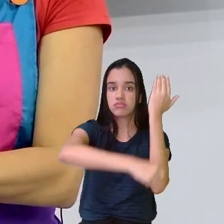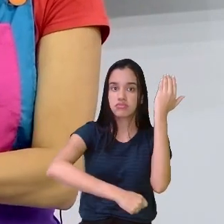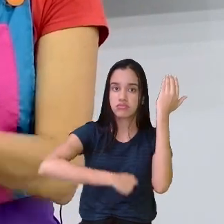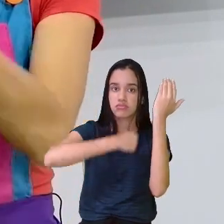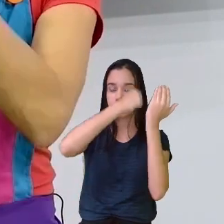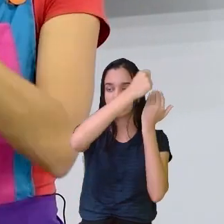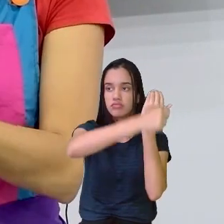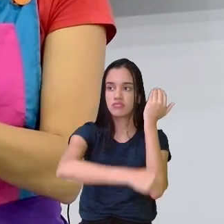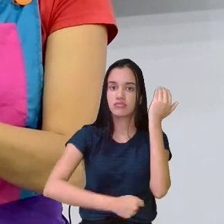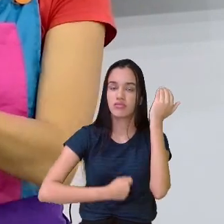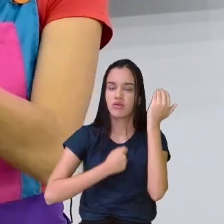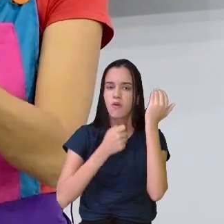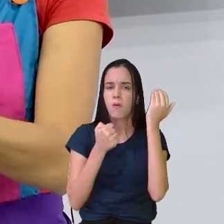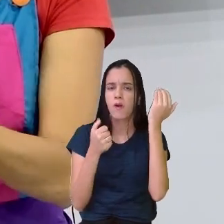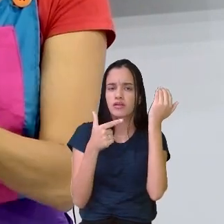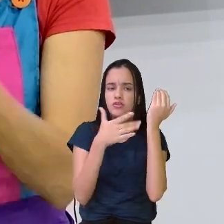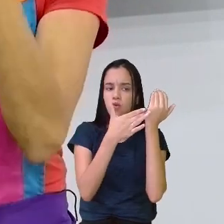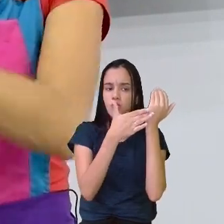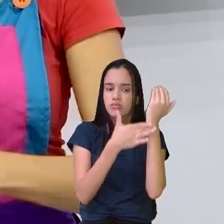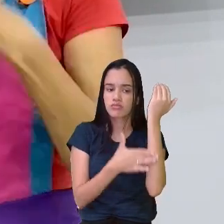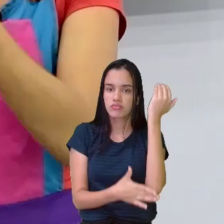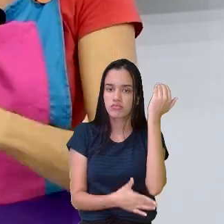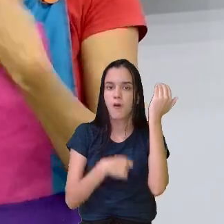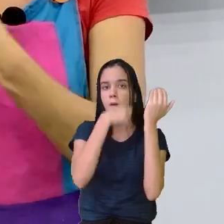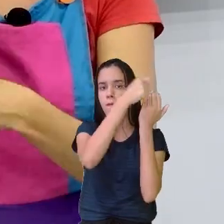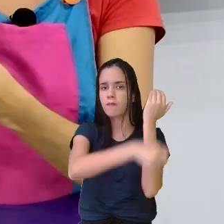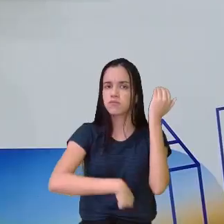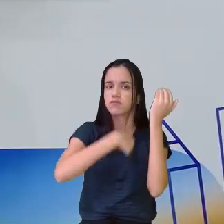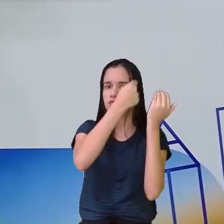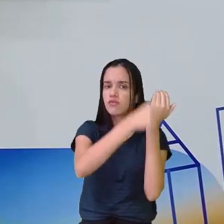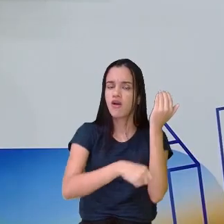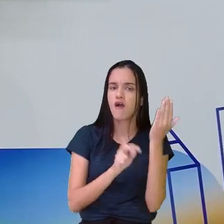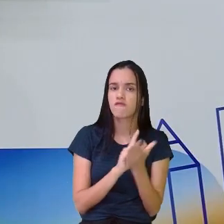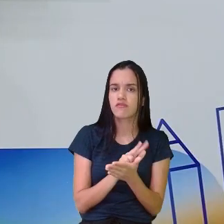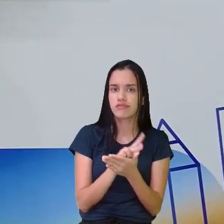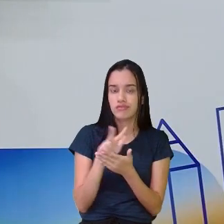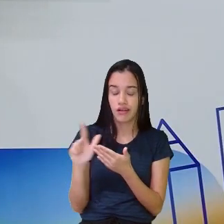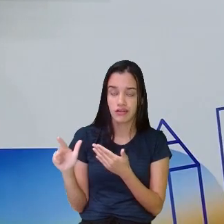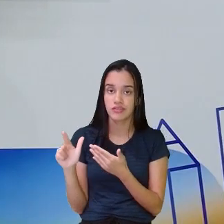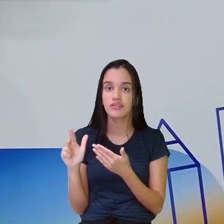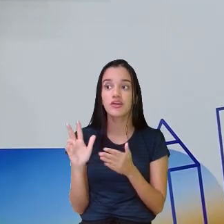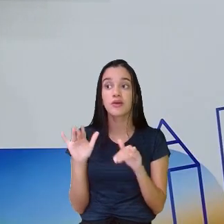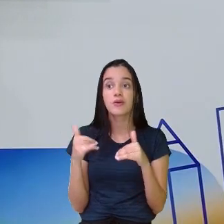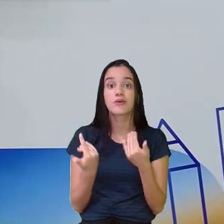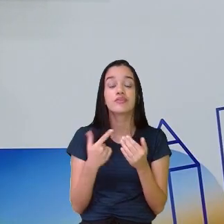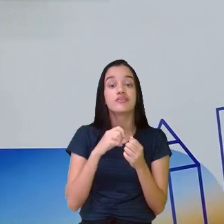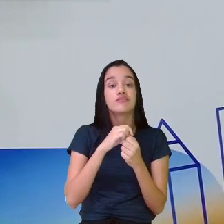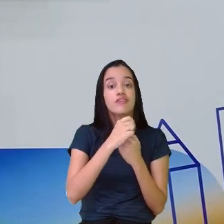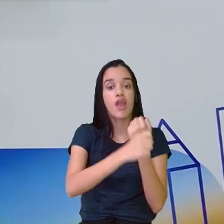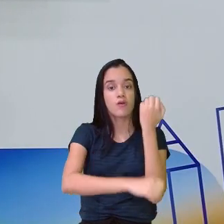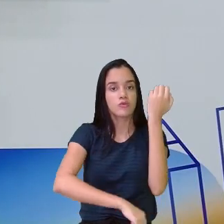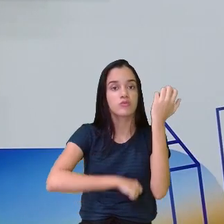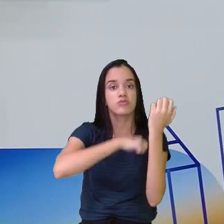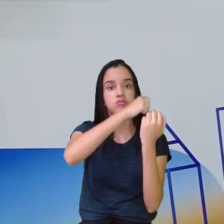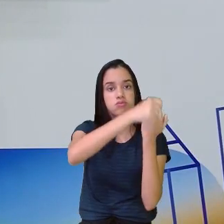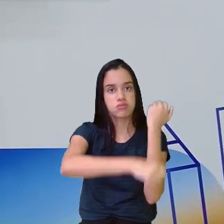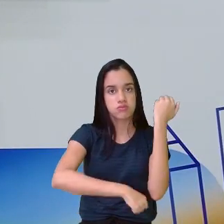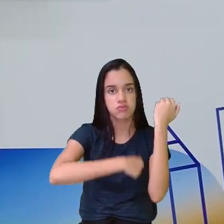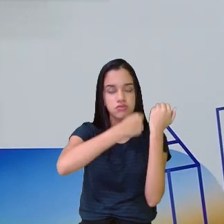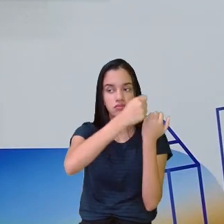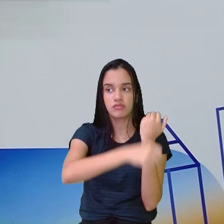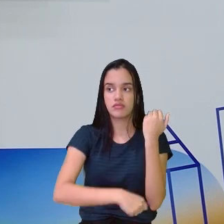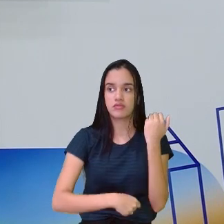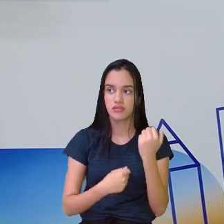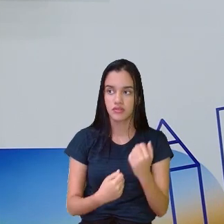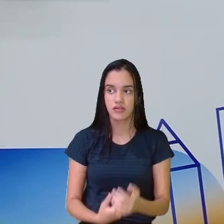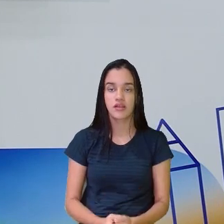mais ou menos o tamanho do meu antebraço, tá? Aí eu faço muitas vezes isso. Quando tiver bastante barbante